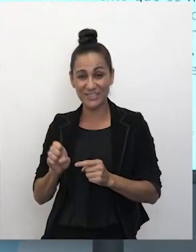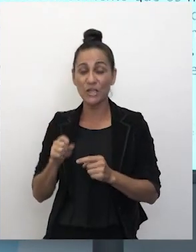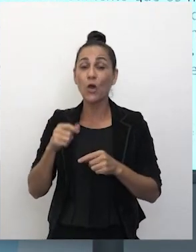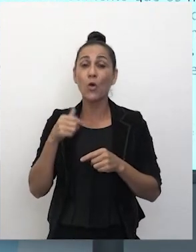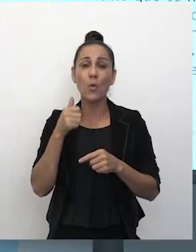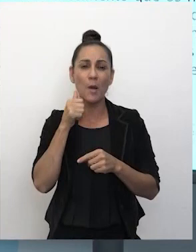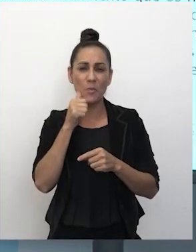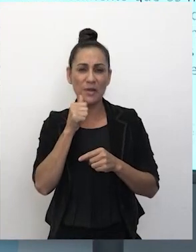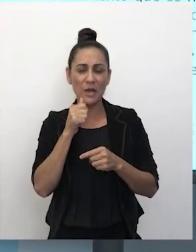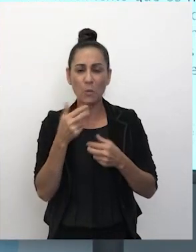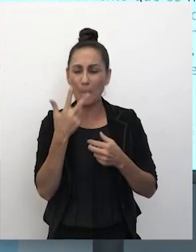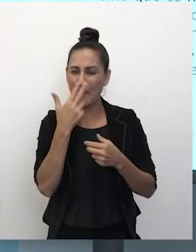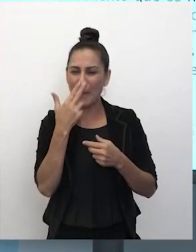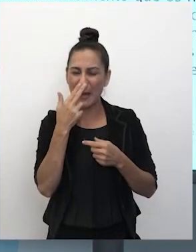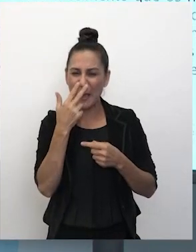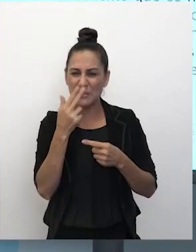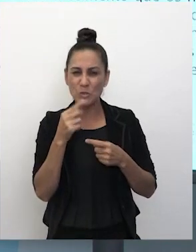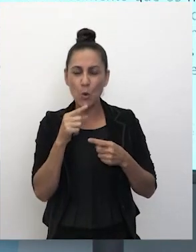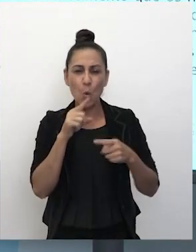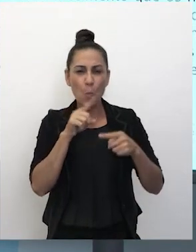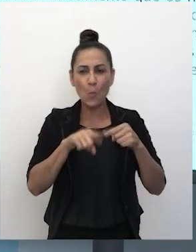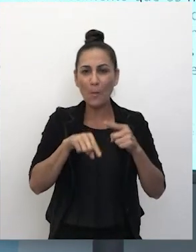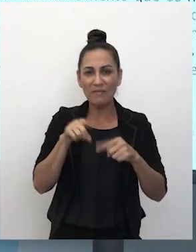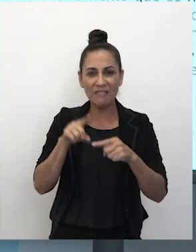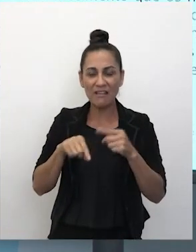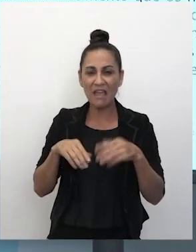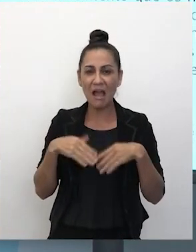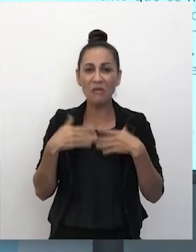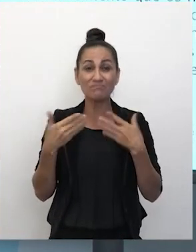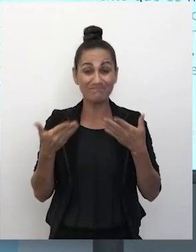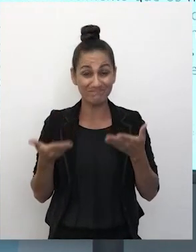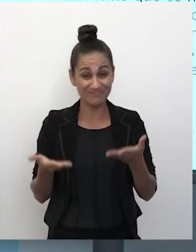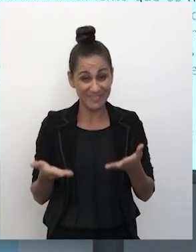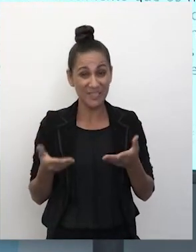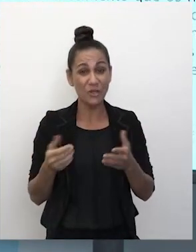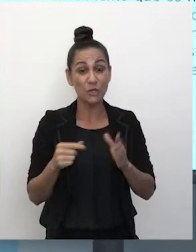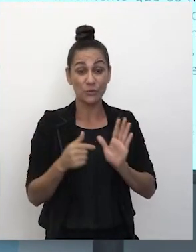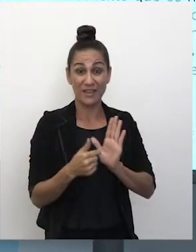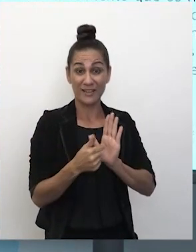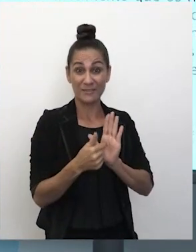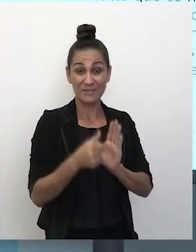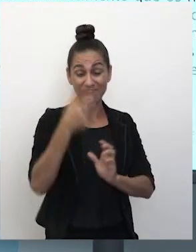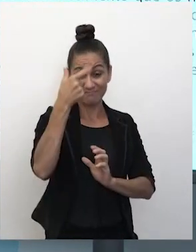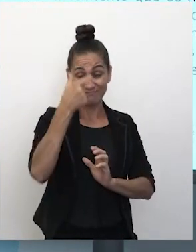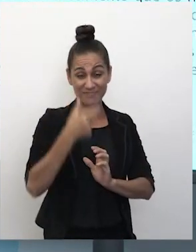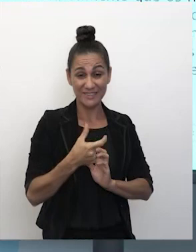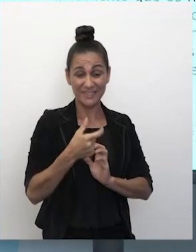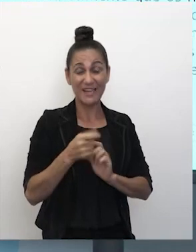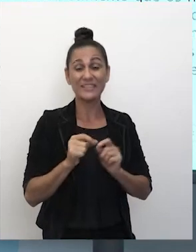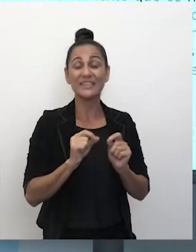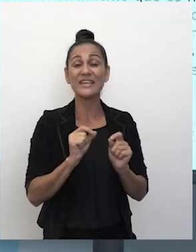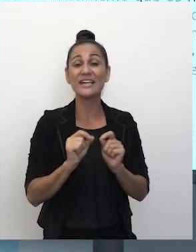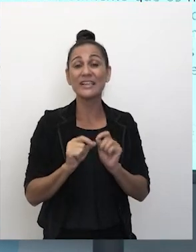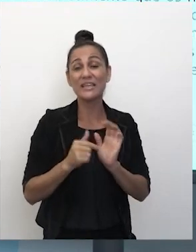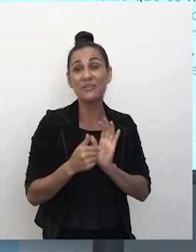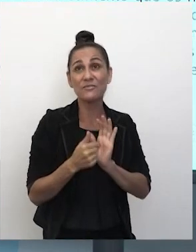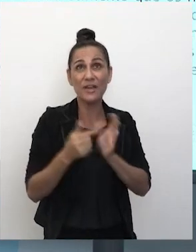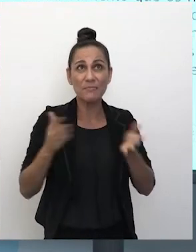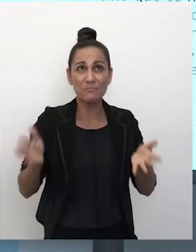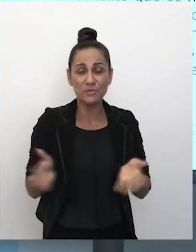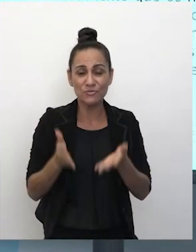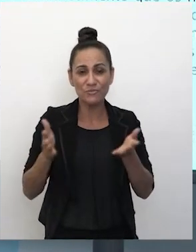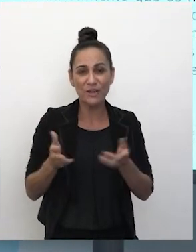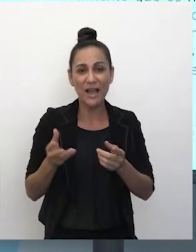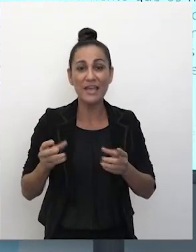um objeto, né, aquela que vai ser retratada, do que aquela que irá retratar, aquela que vai